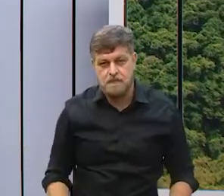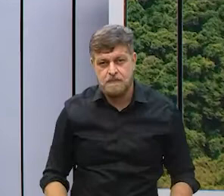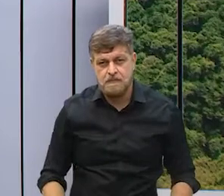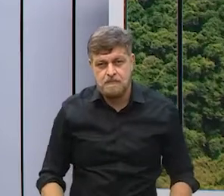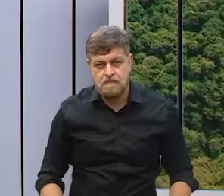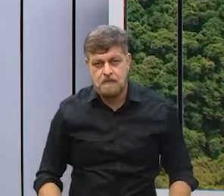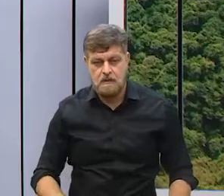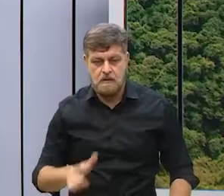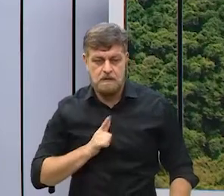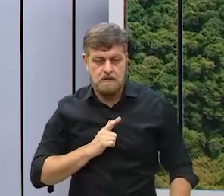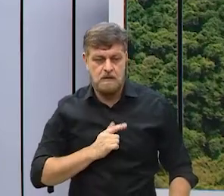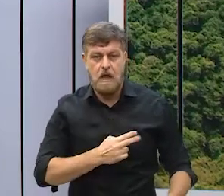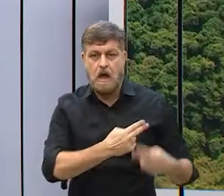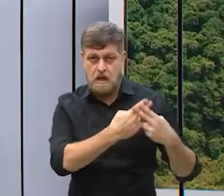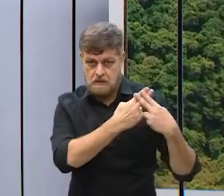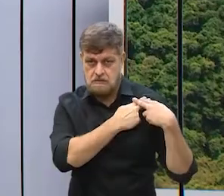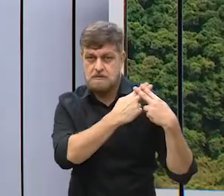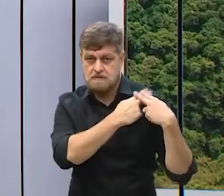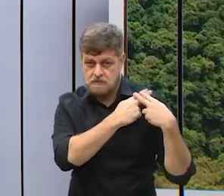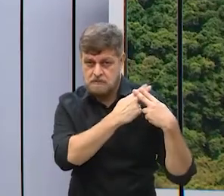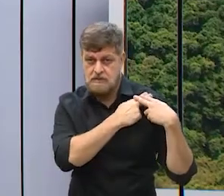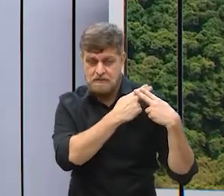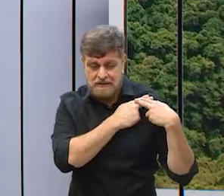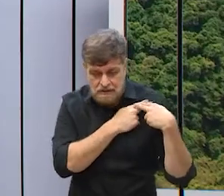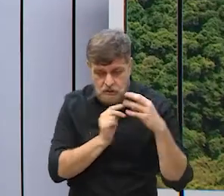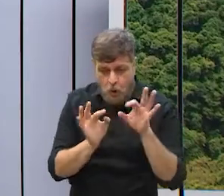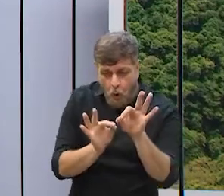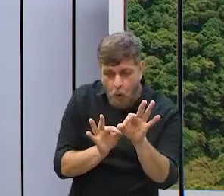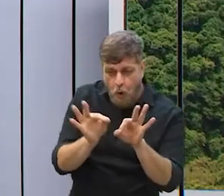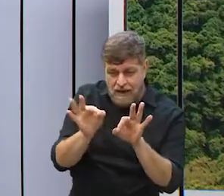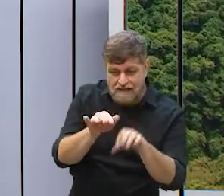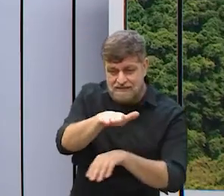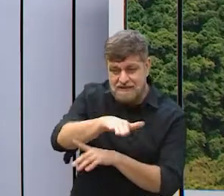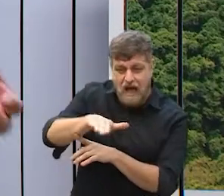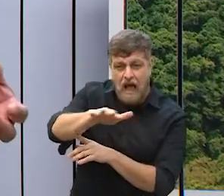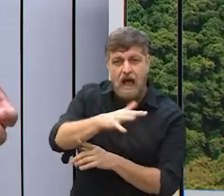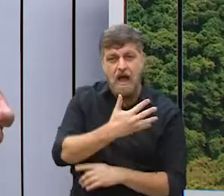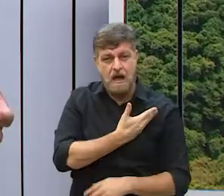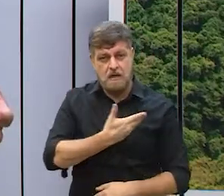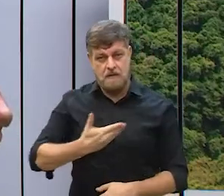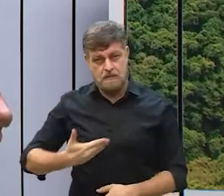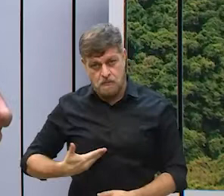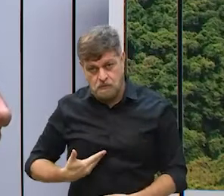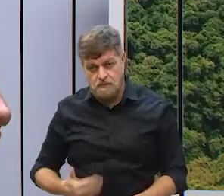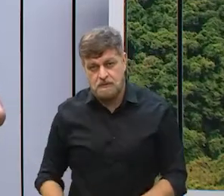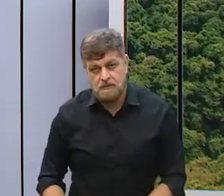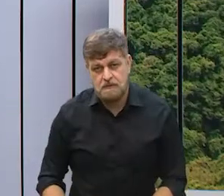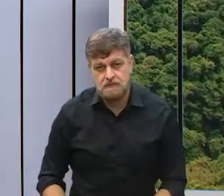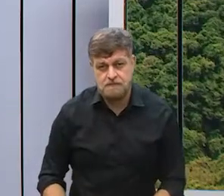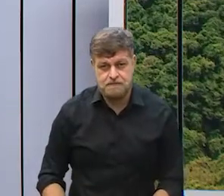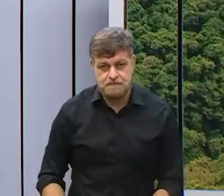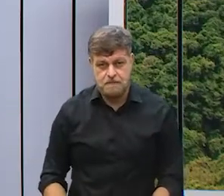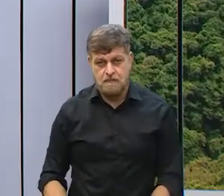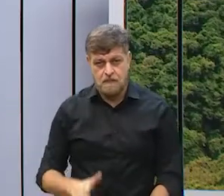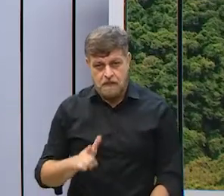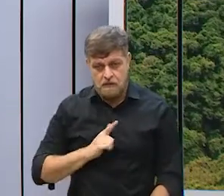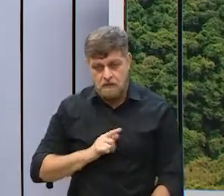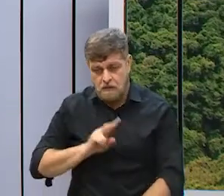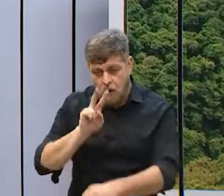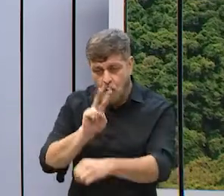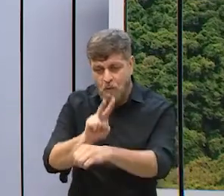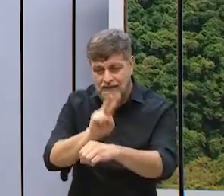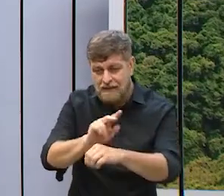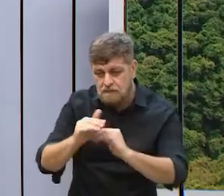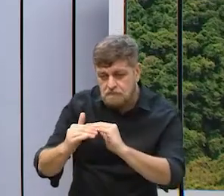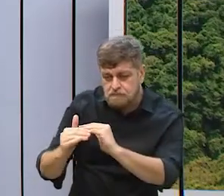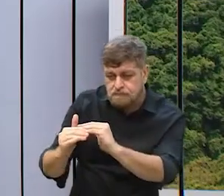chamar essa responsabilidade mesmo de organizar os serviços públicos, não é? E ficar atender de forma equânime